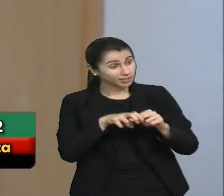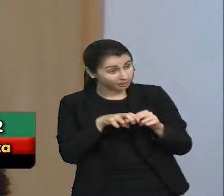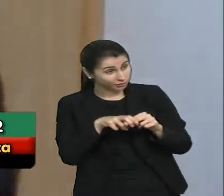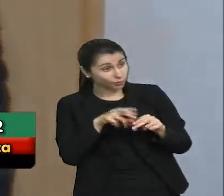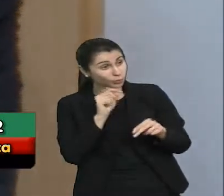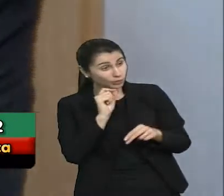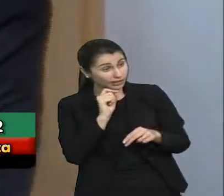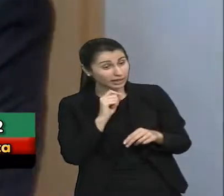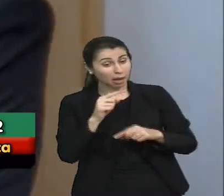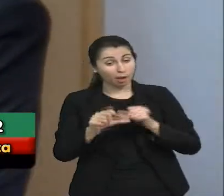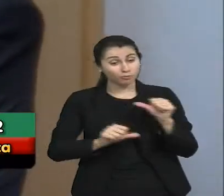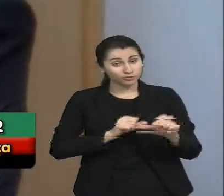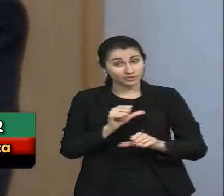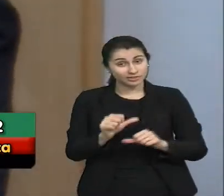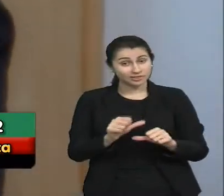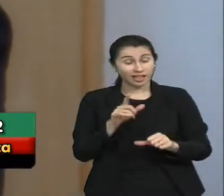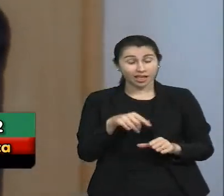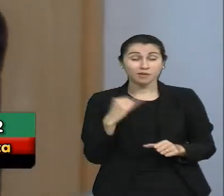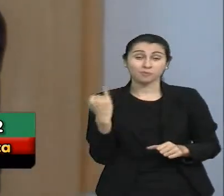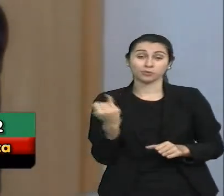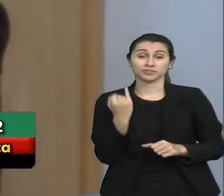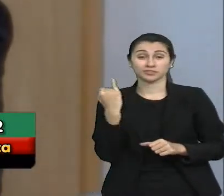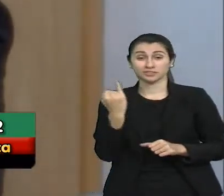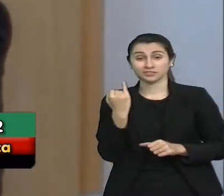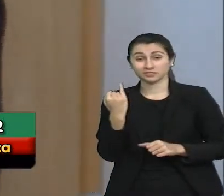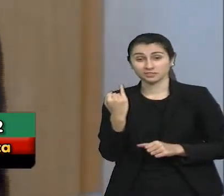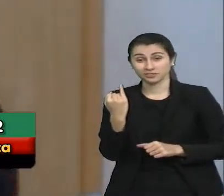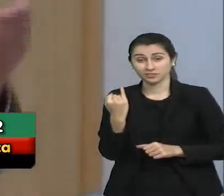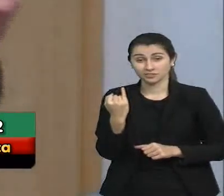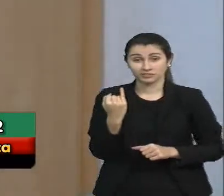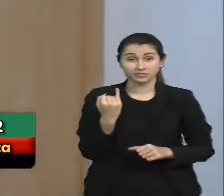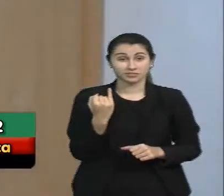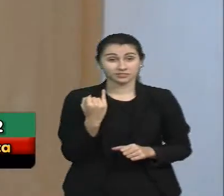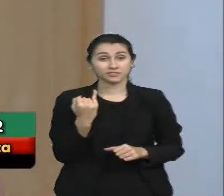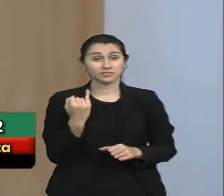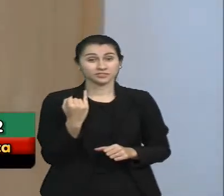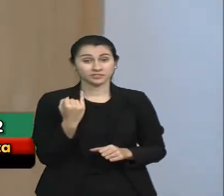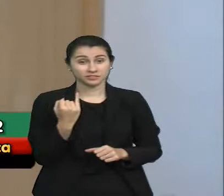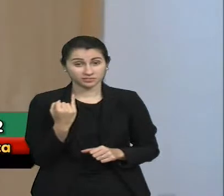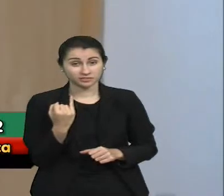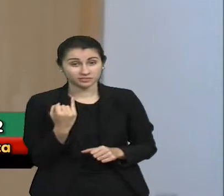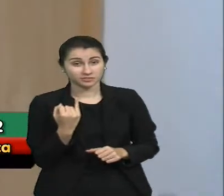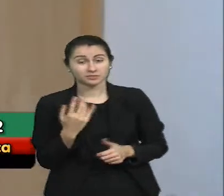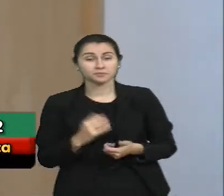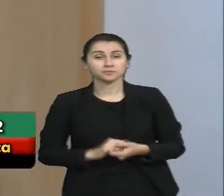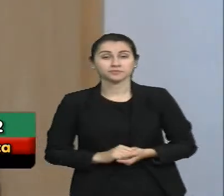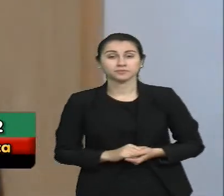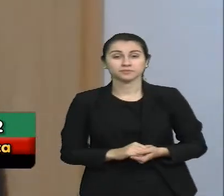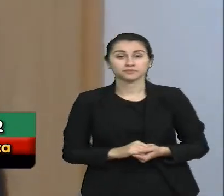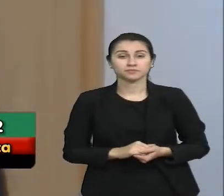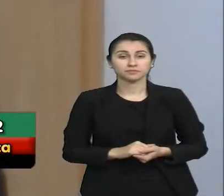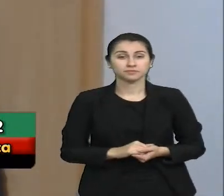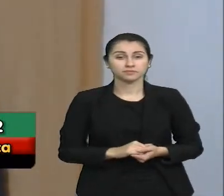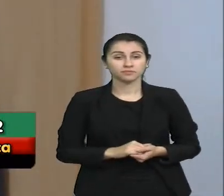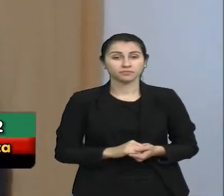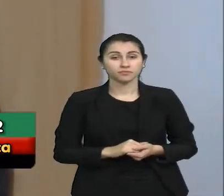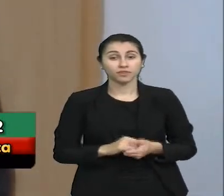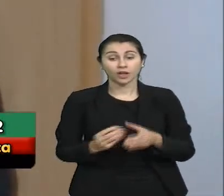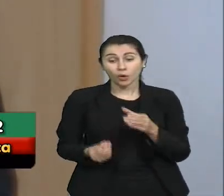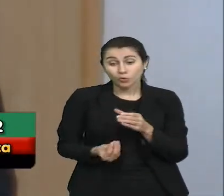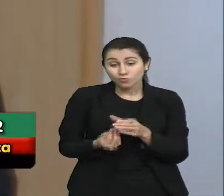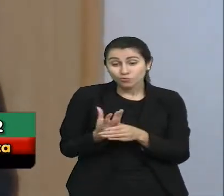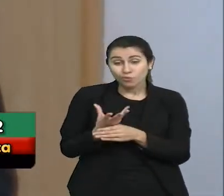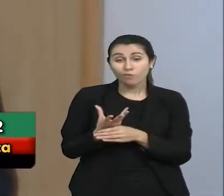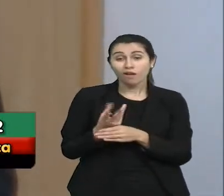mudança é muito importante, quando foi compartilhado do campo do sonho, né? Construa, e ele virá, ou eles